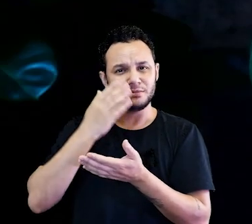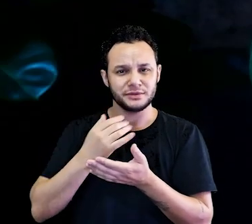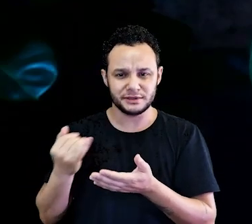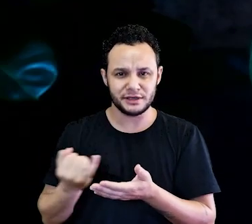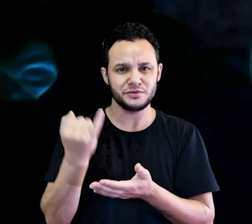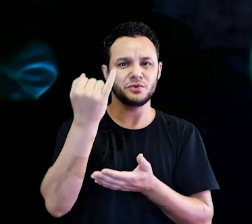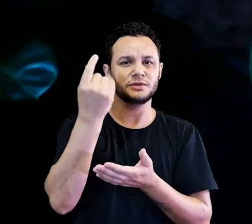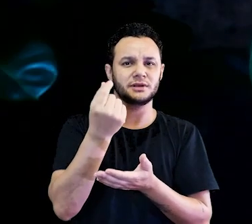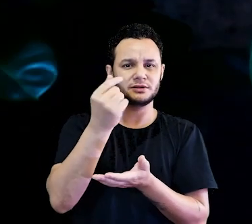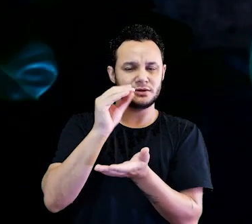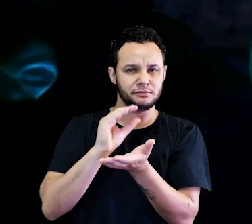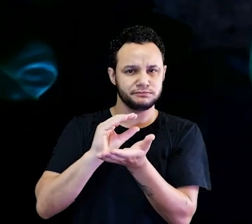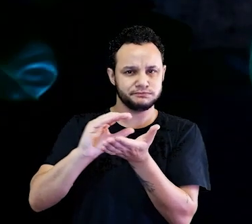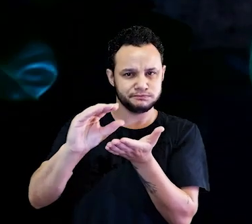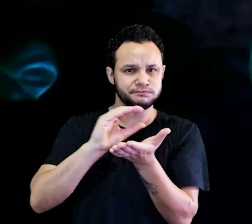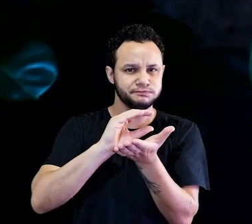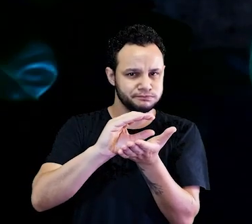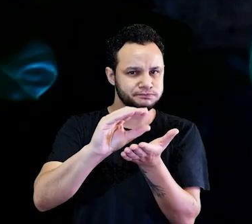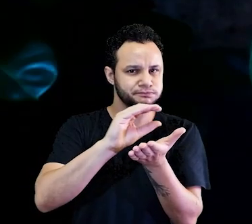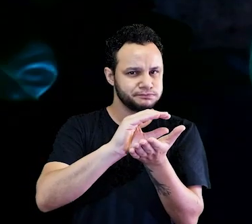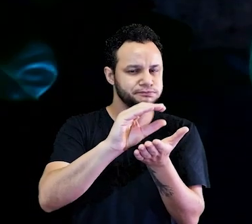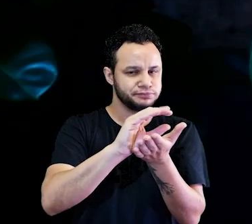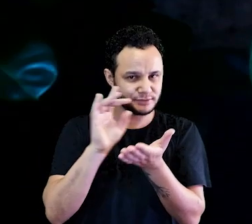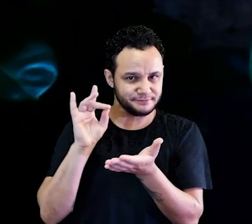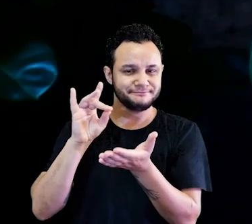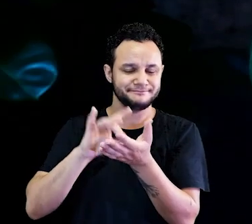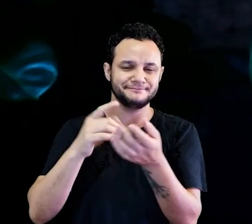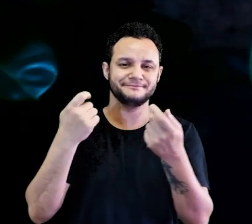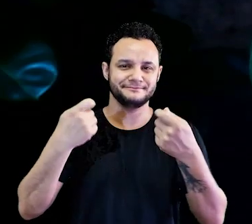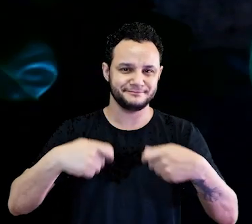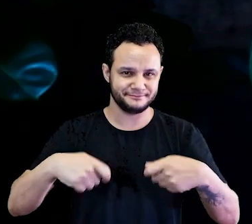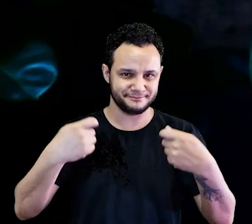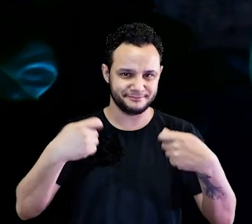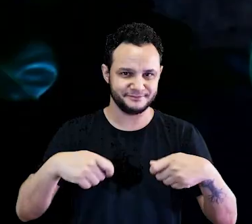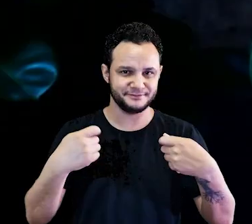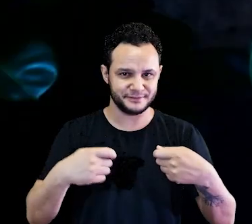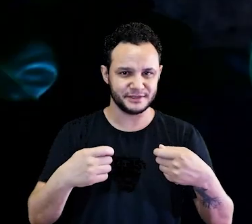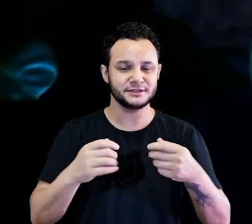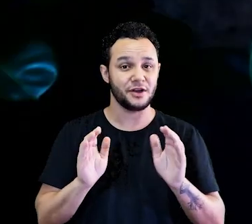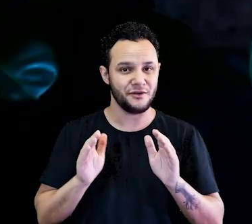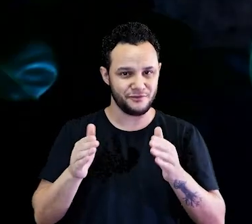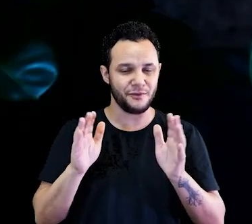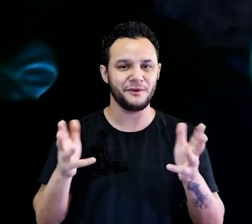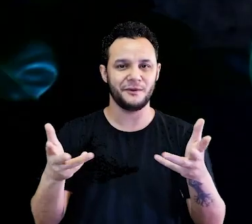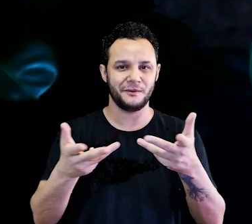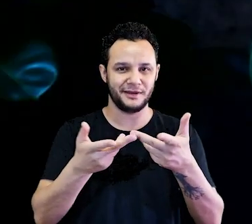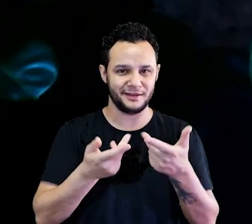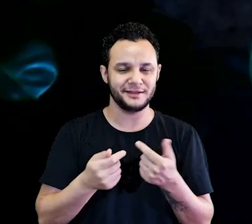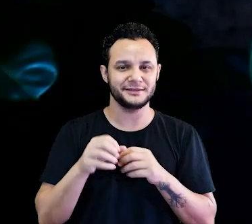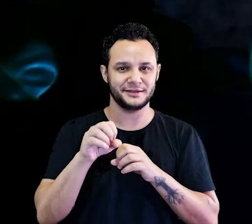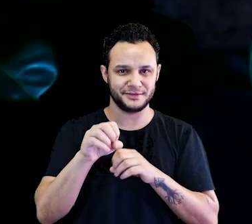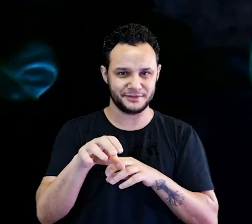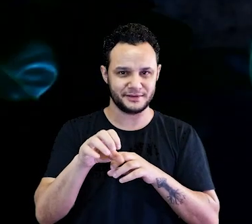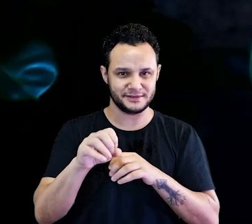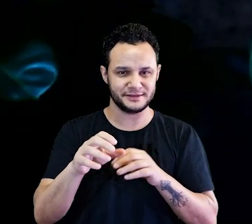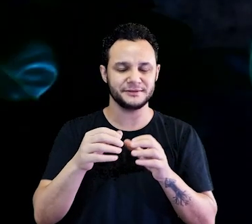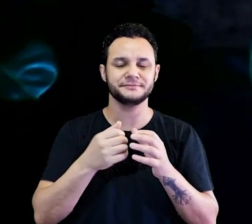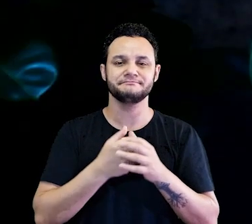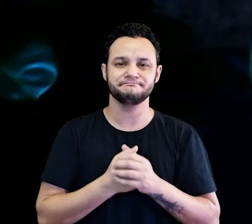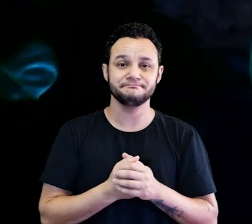importância efetivamente do financiamento para que as coisas possam efetivamente se materializar em termos de qualidade da